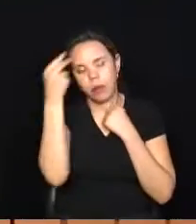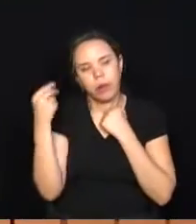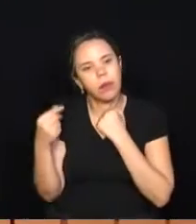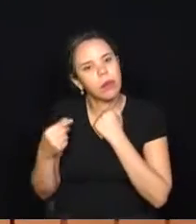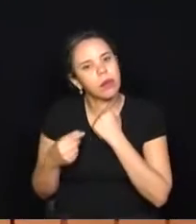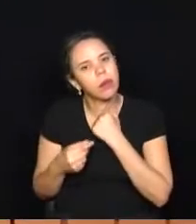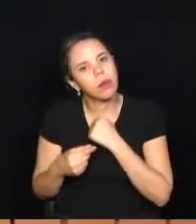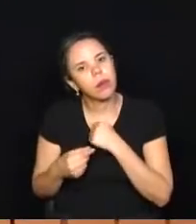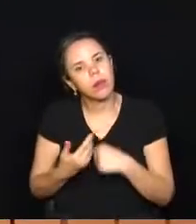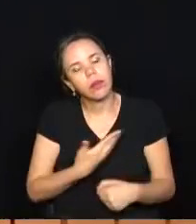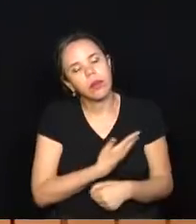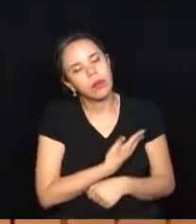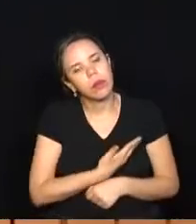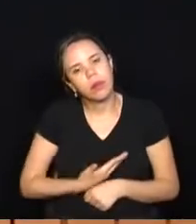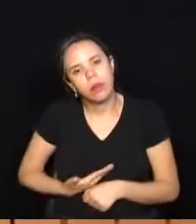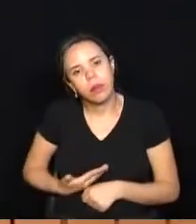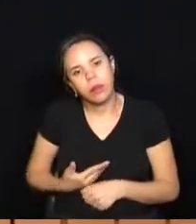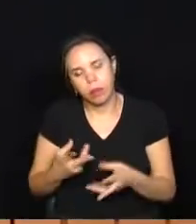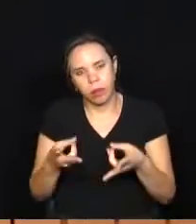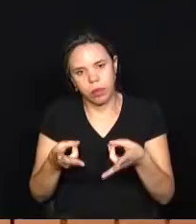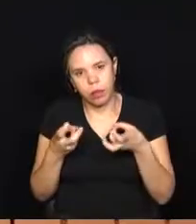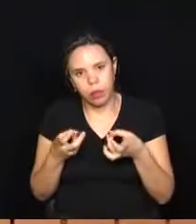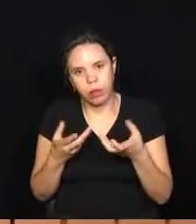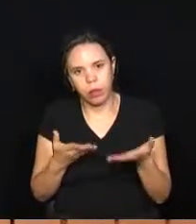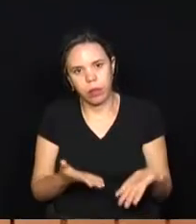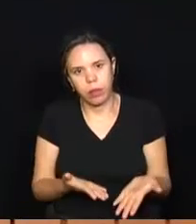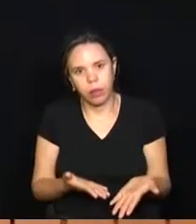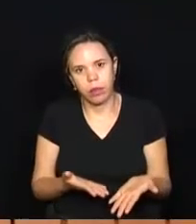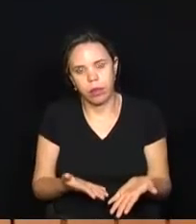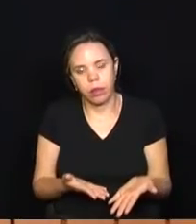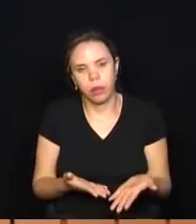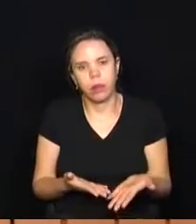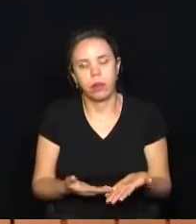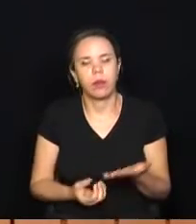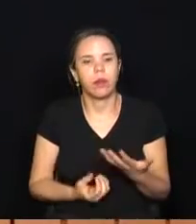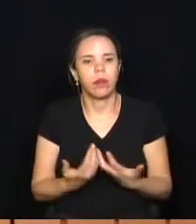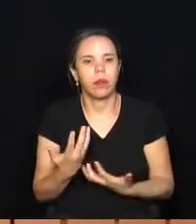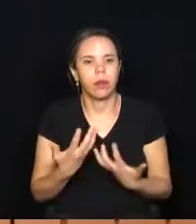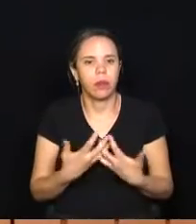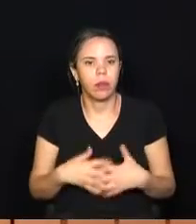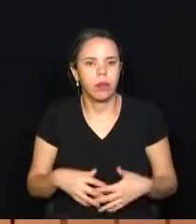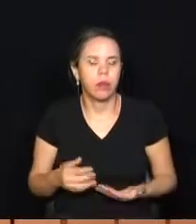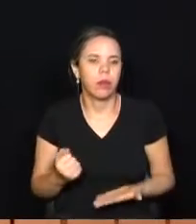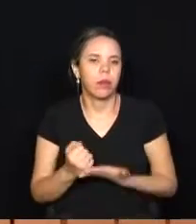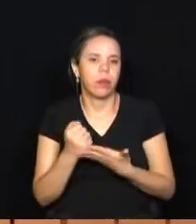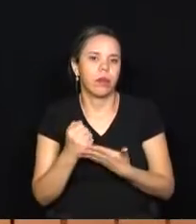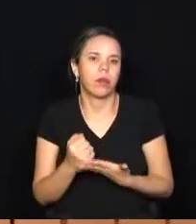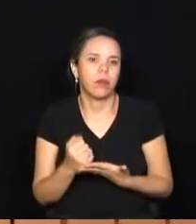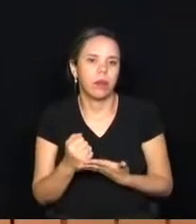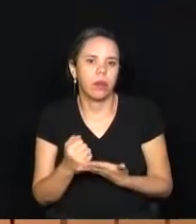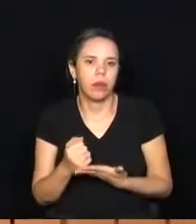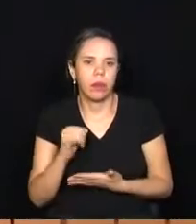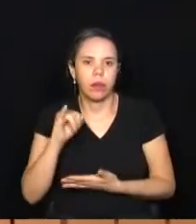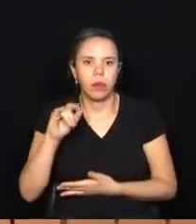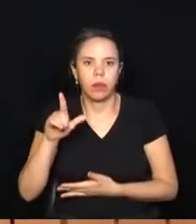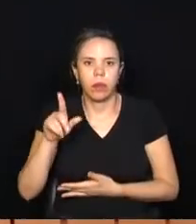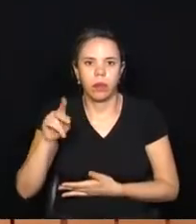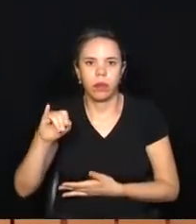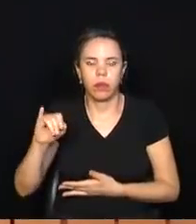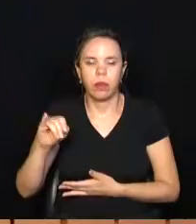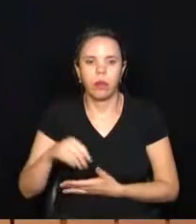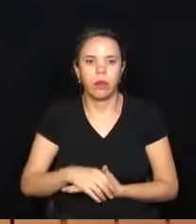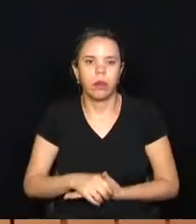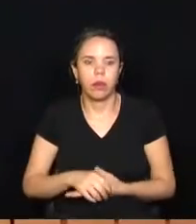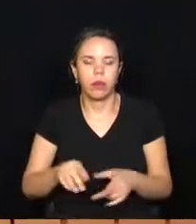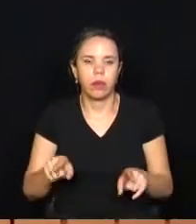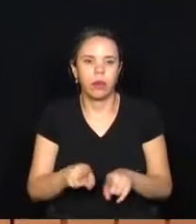que governos olhassem para isso e montassem e ajudassem as ILPIs